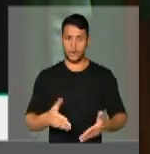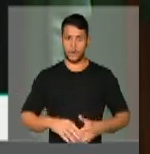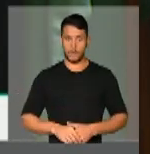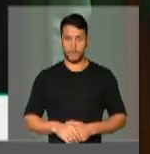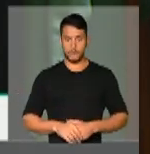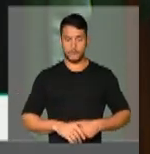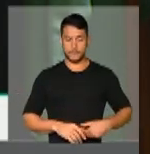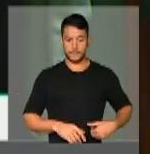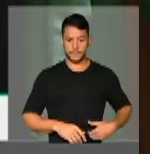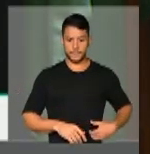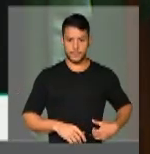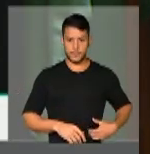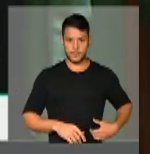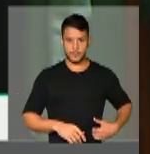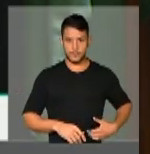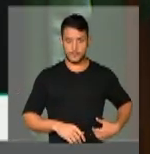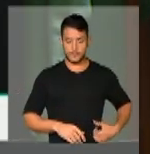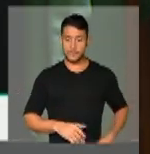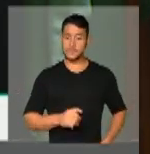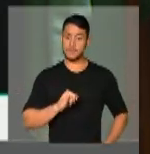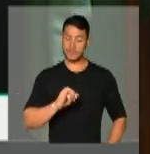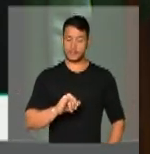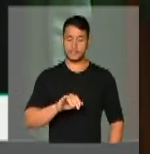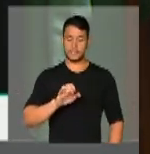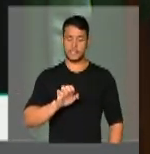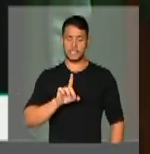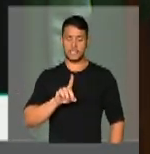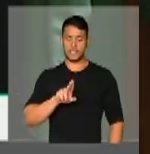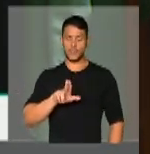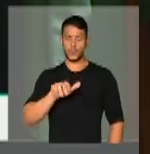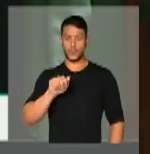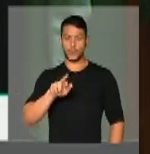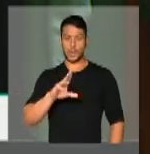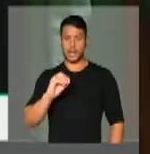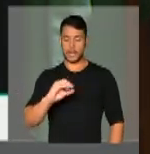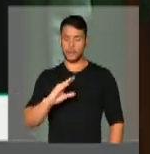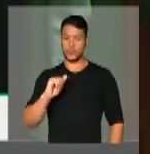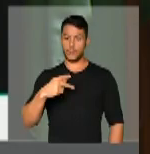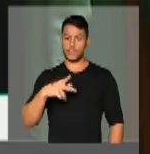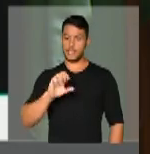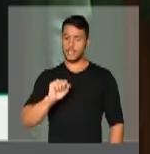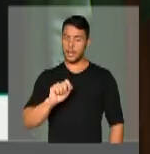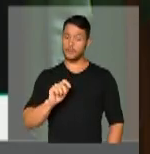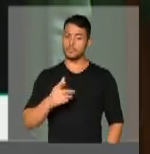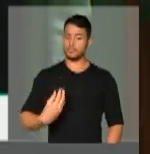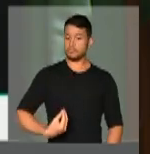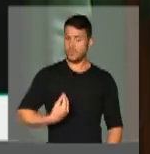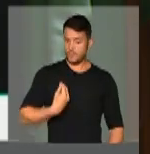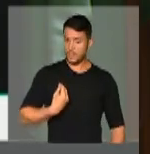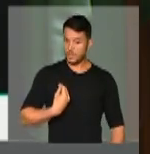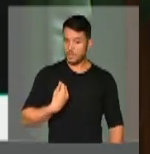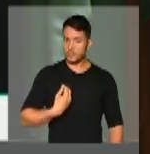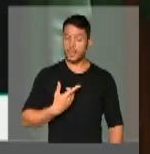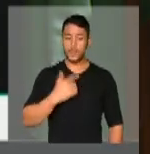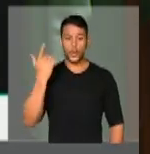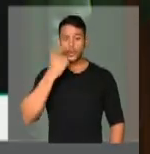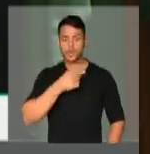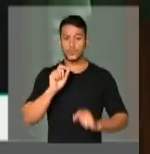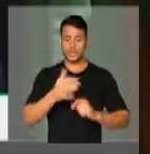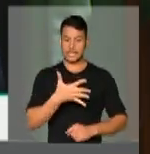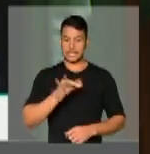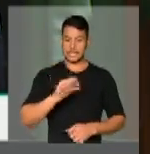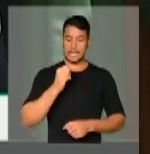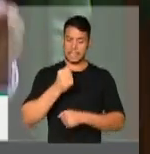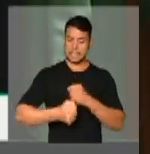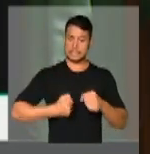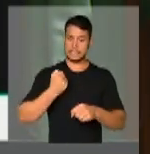e internacional. Se aqui tivesse, ele faria o que fez em Pernambuco, meu amigo Fábio Ramalho, transformar em 10